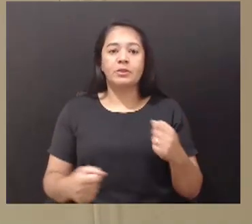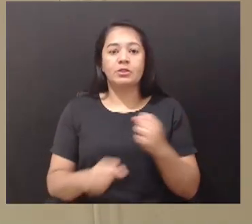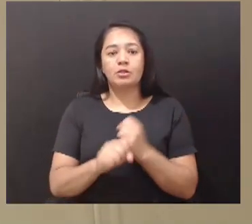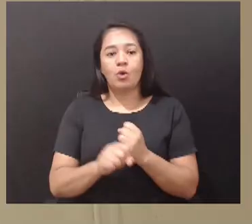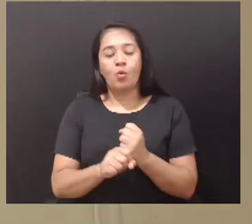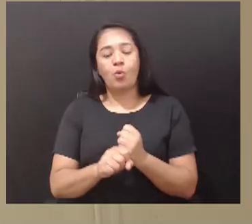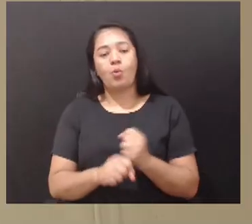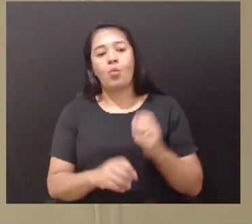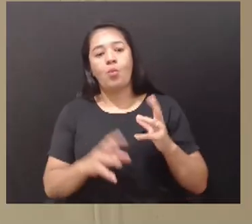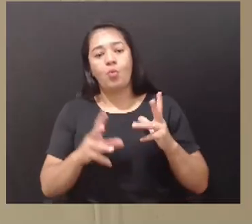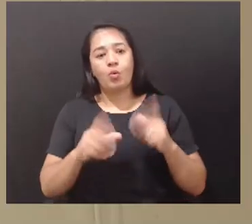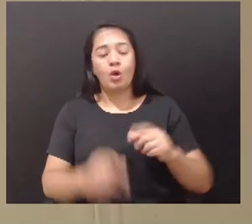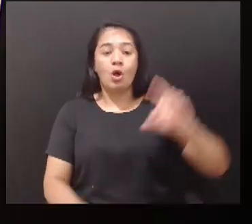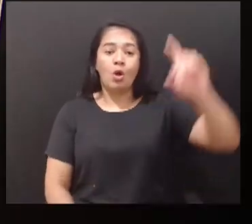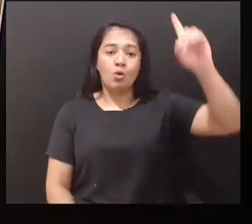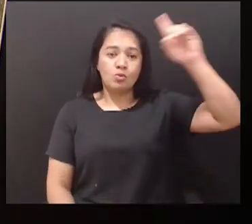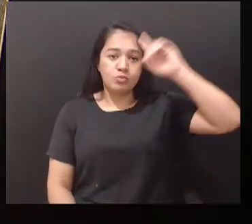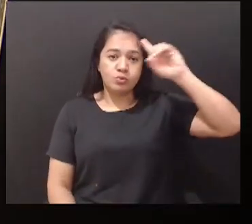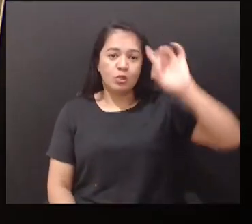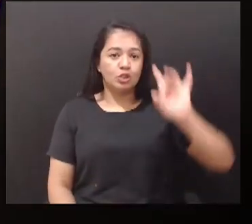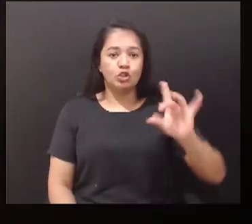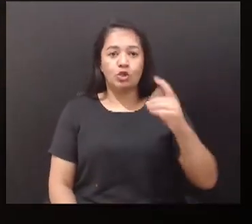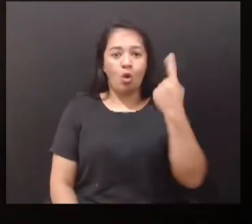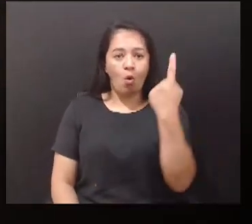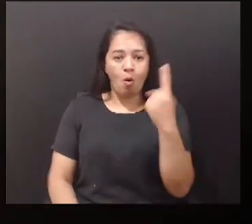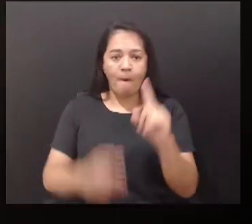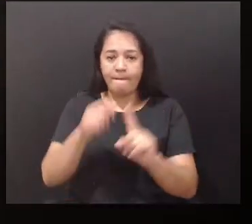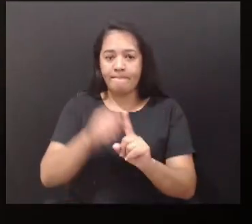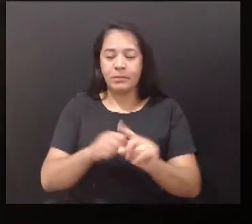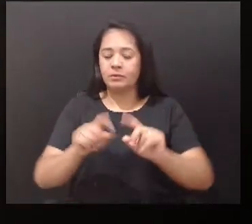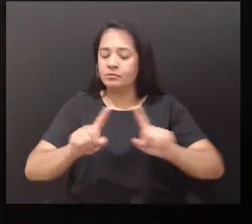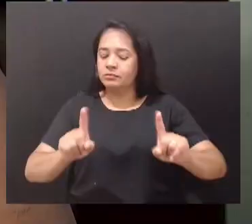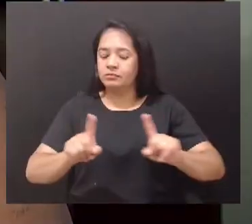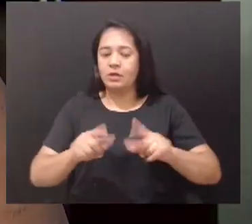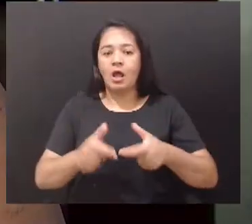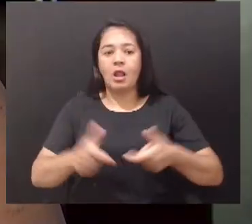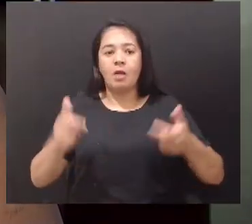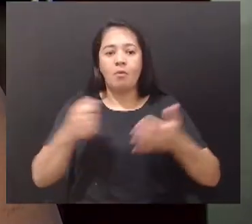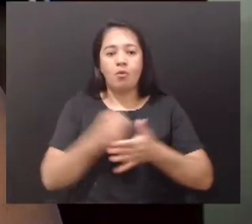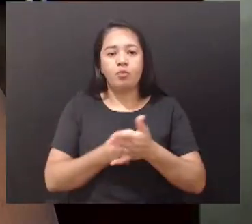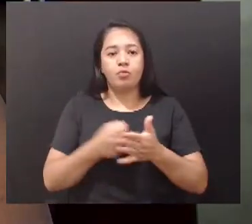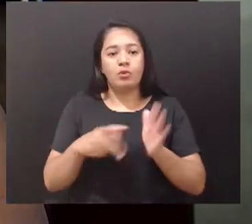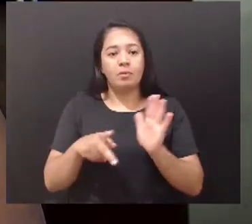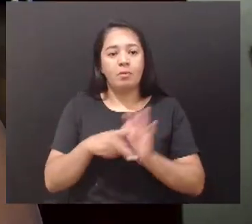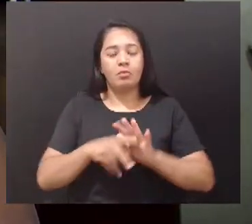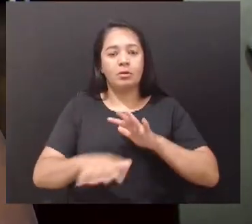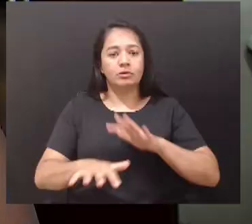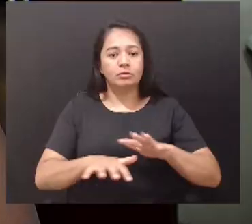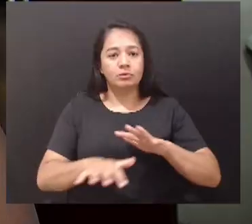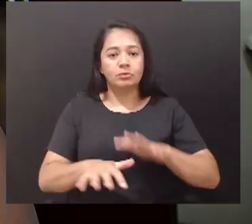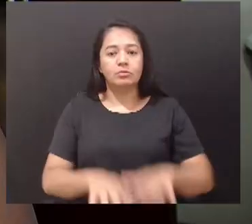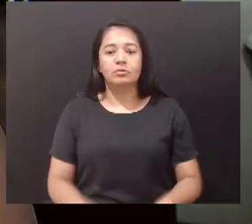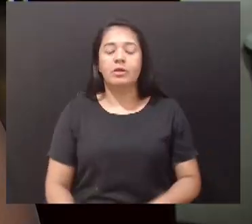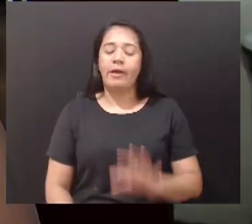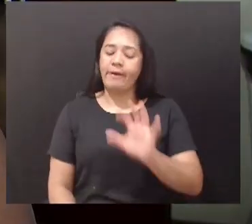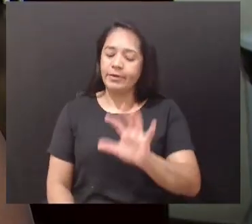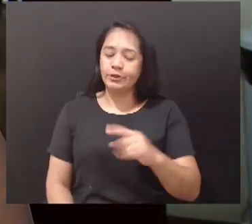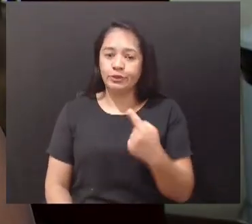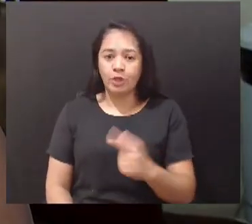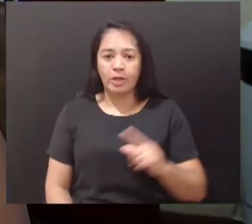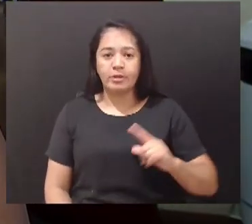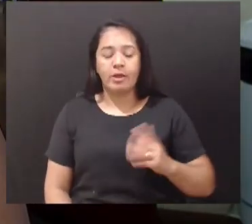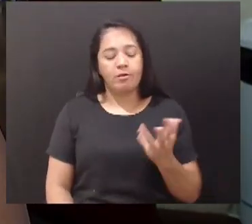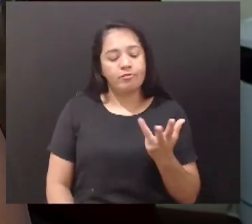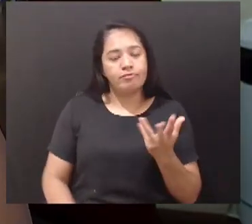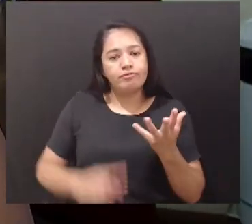dias, e não apenas em um mês. E essa é a maior luta do movimento. Porque é isso, nós temos deveres e